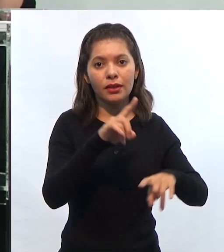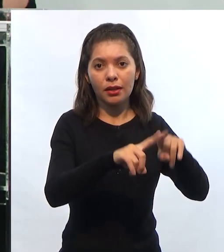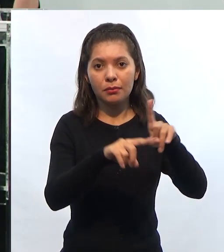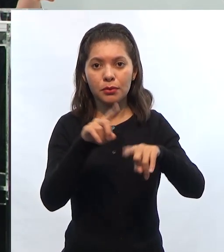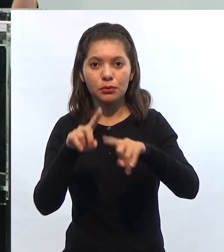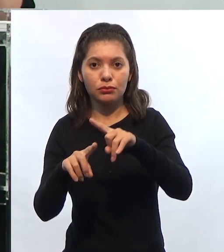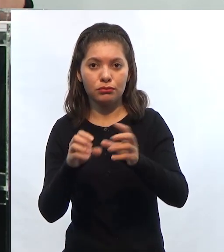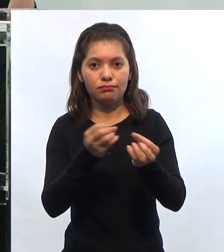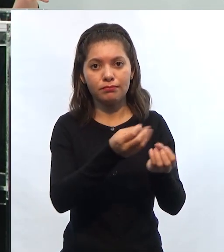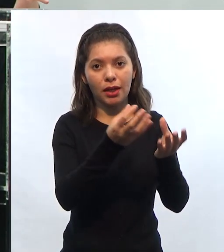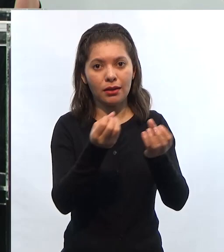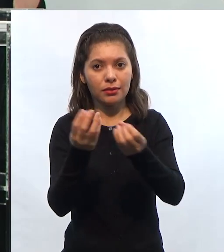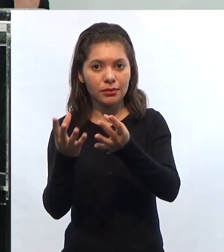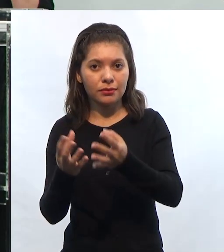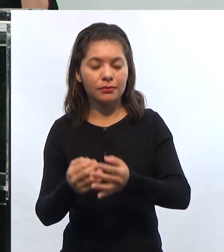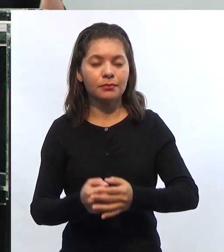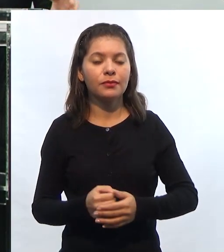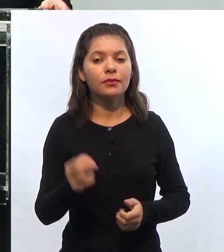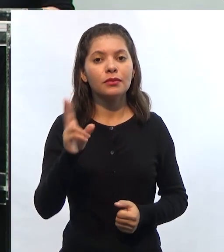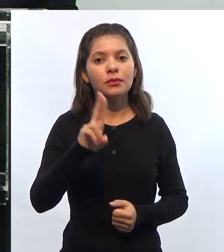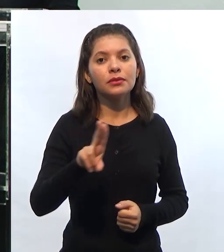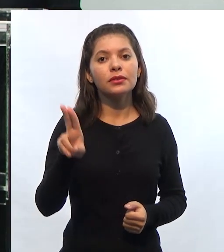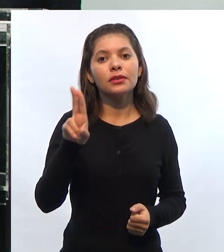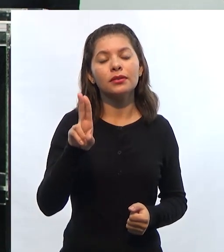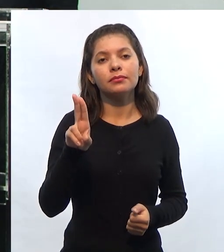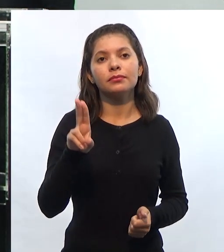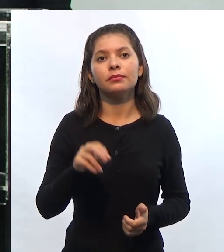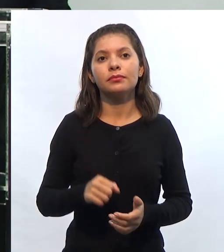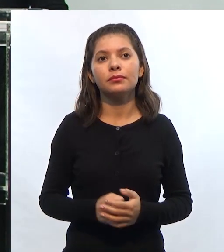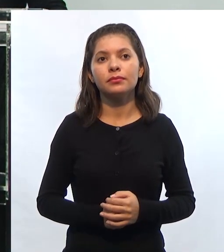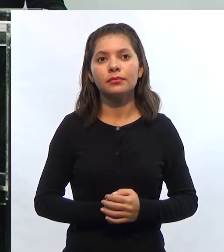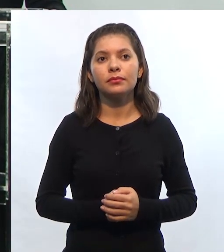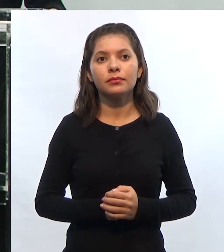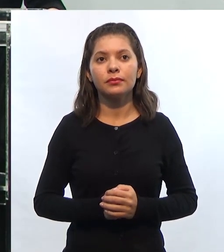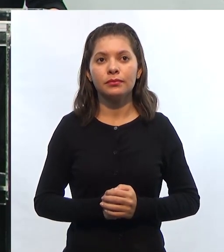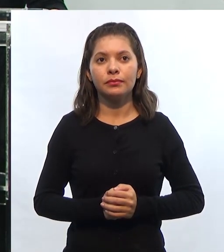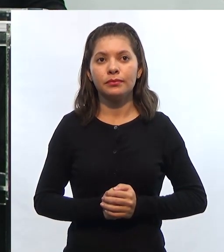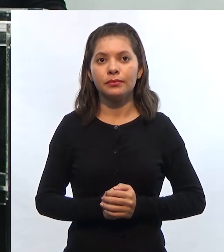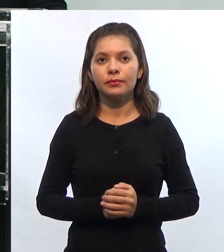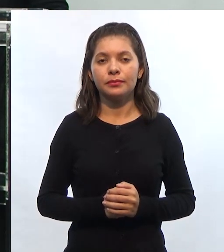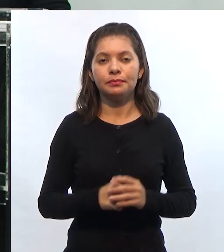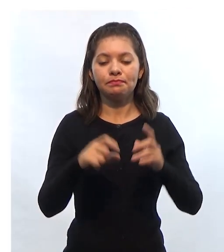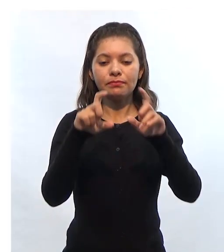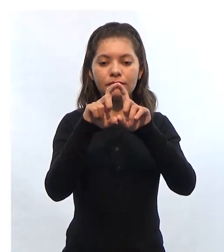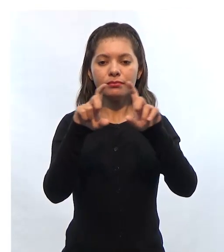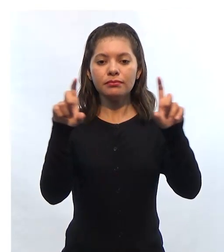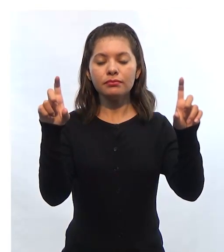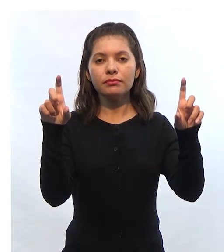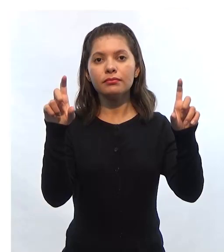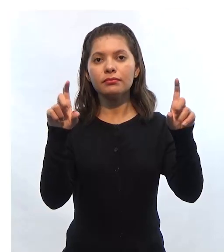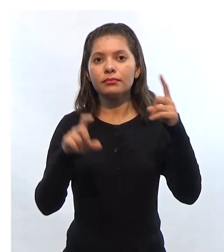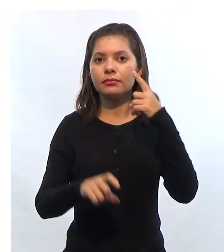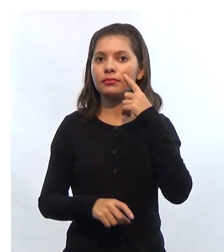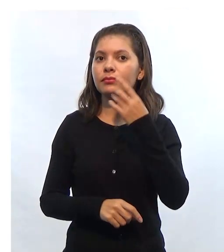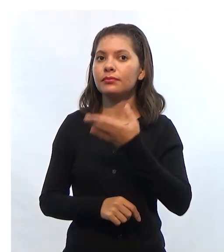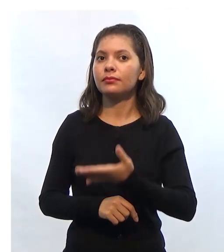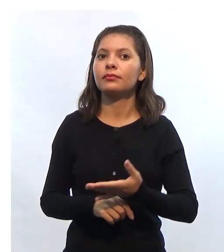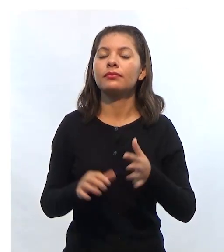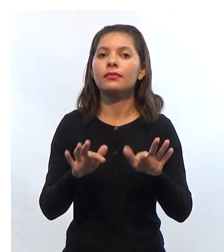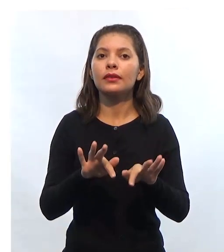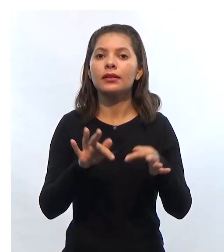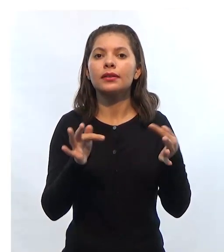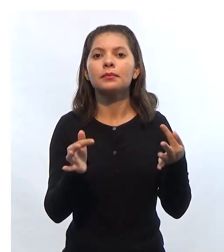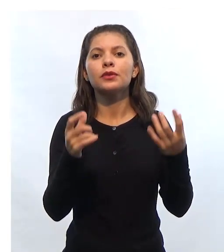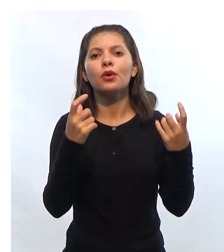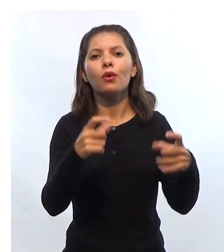organização, de cada produto, de cada serviço oferecido, ele vai se utilizar dessas segmentações. A segmentação geográfica, que é muito